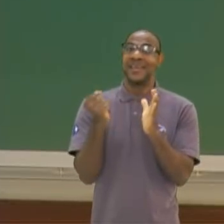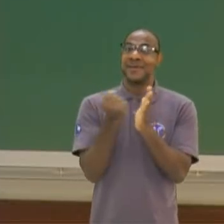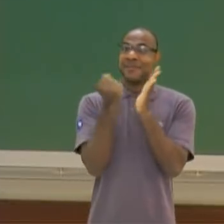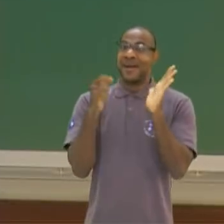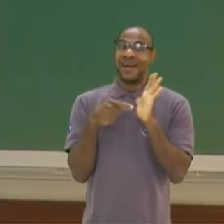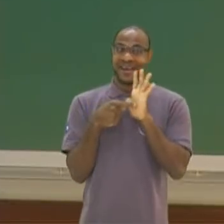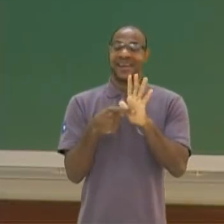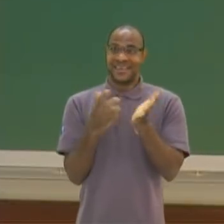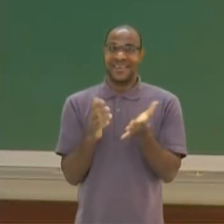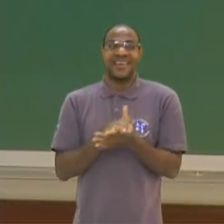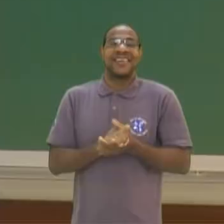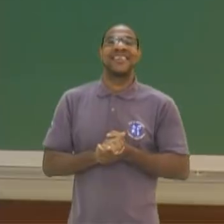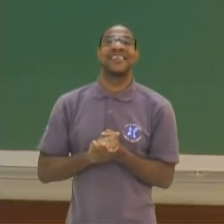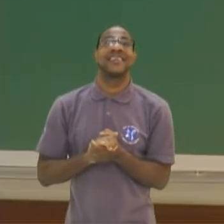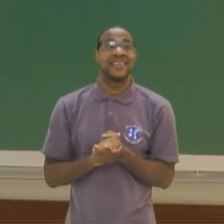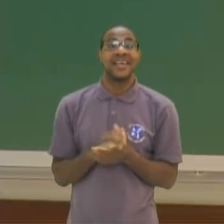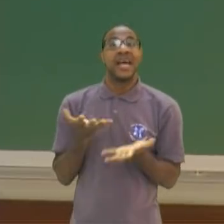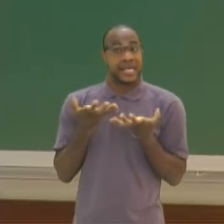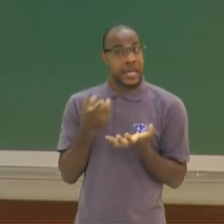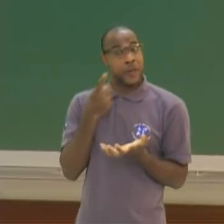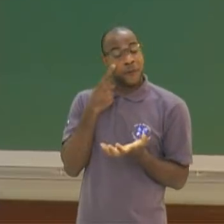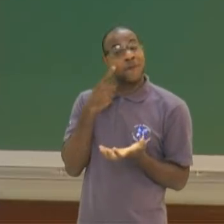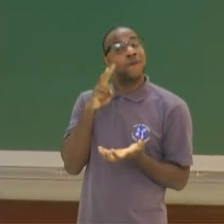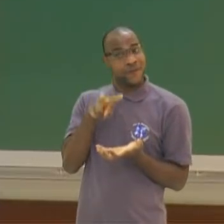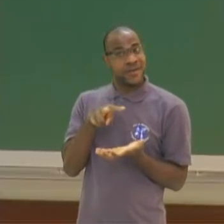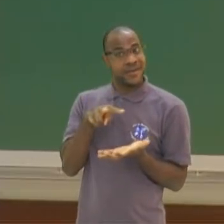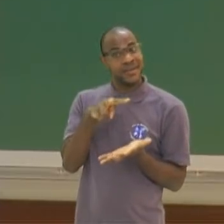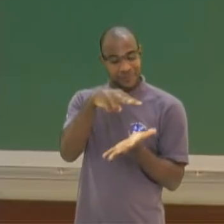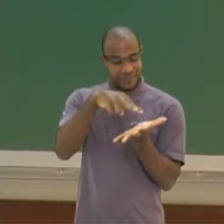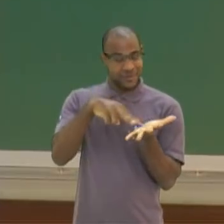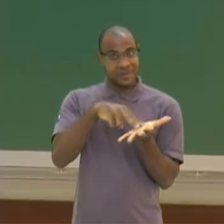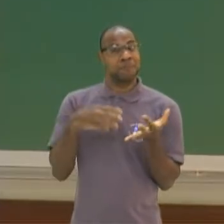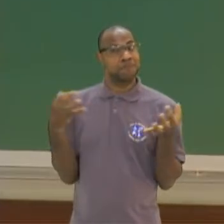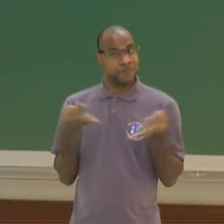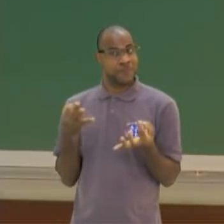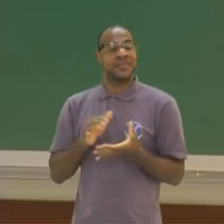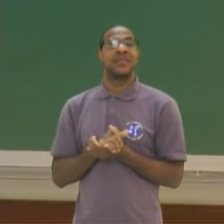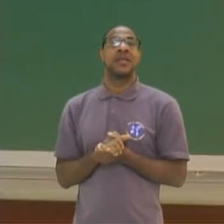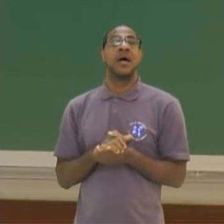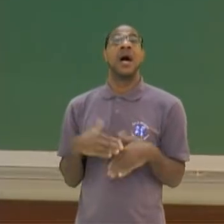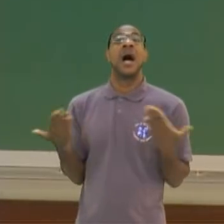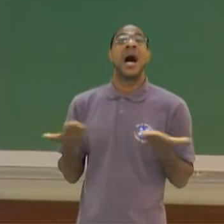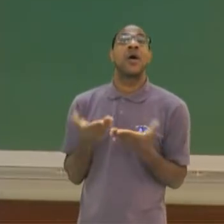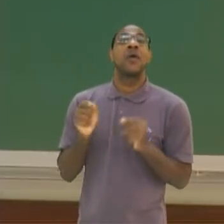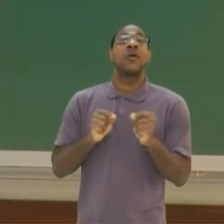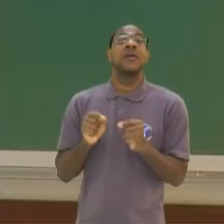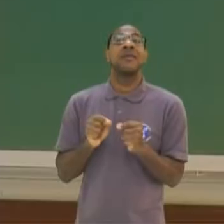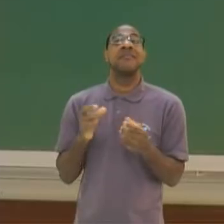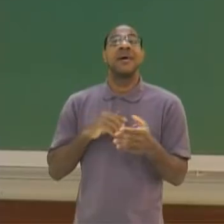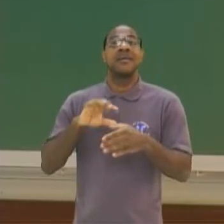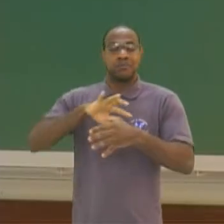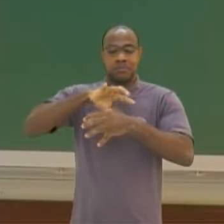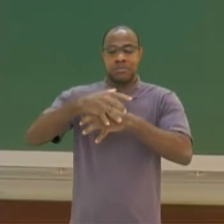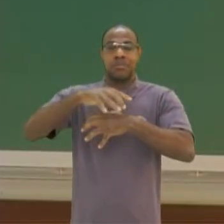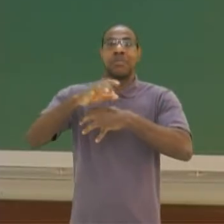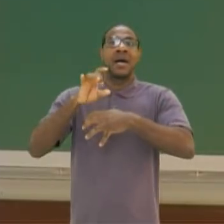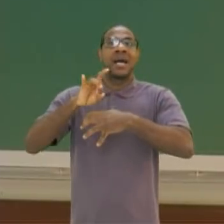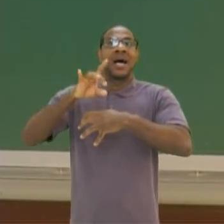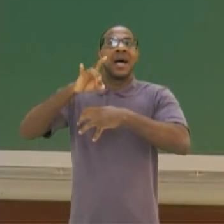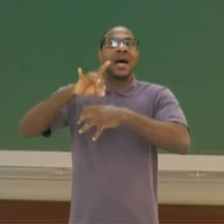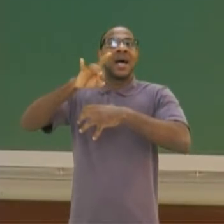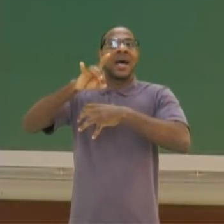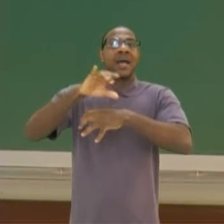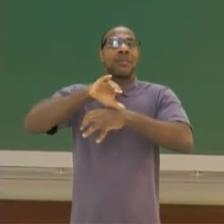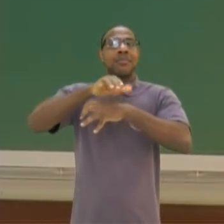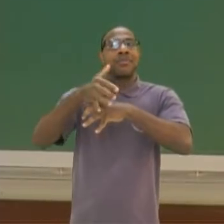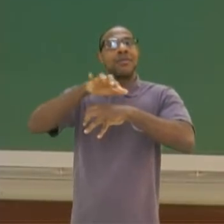no Instagram, por exemplo, que eu quero ver. Quero ver esse caderno caprichado. Agora a gente vai ver cada uma dessas camadas. Eu vou explicar